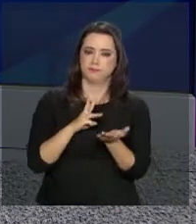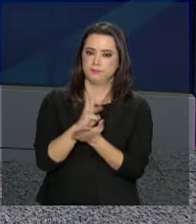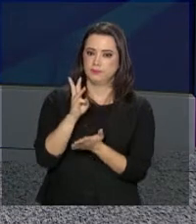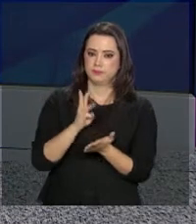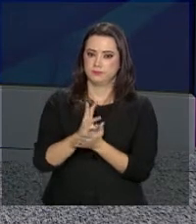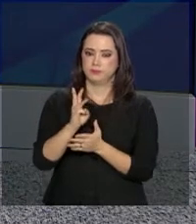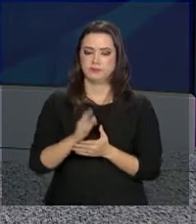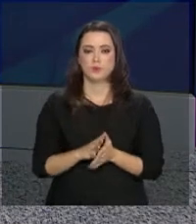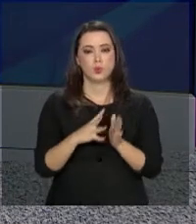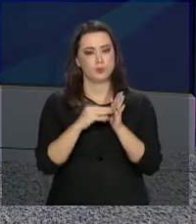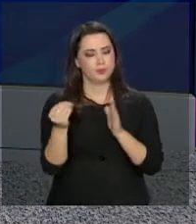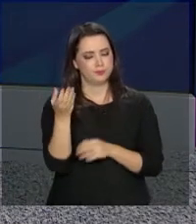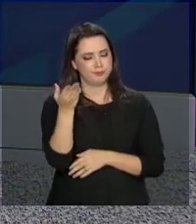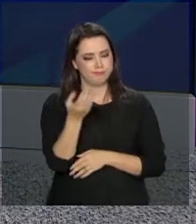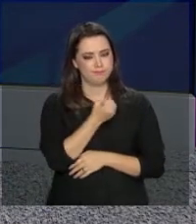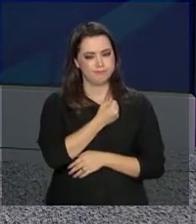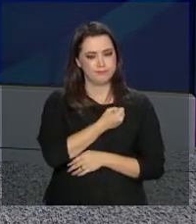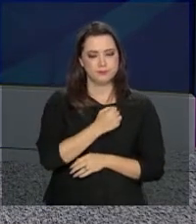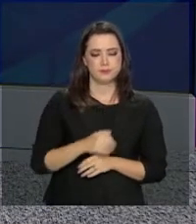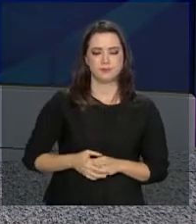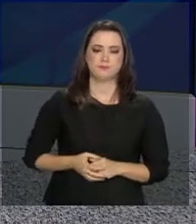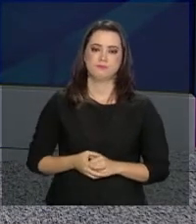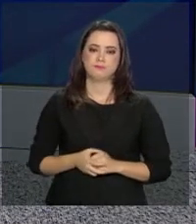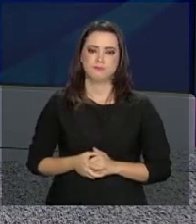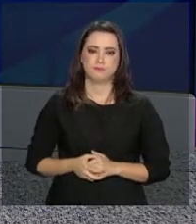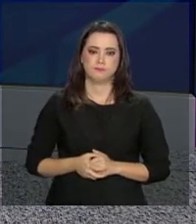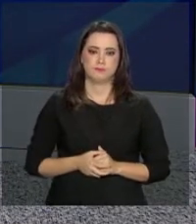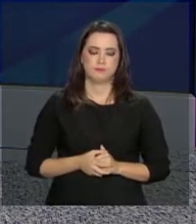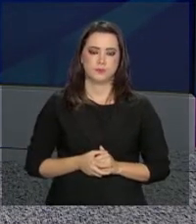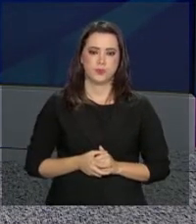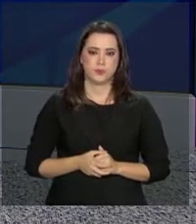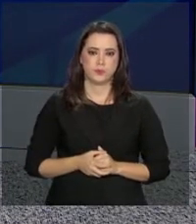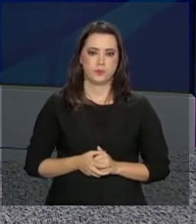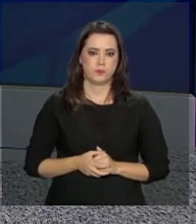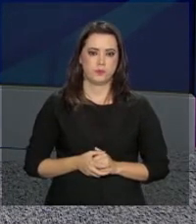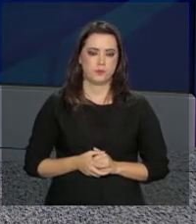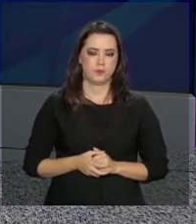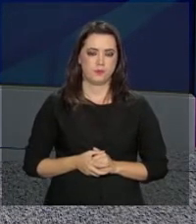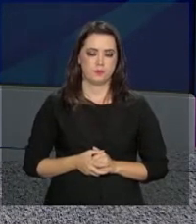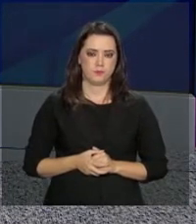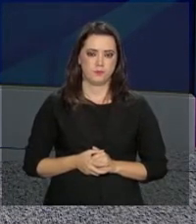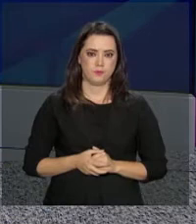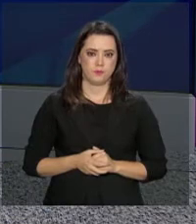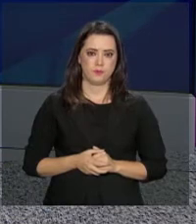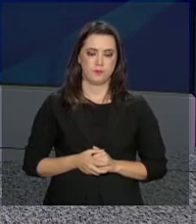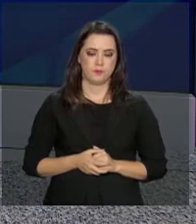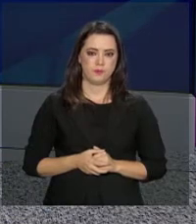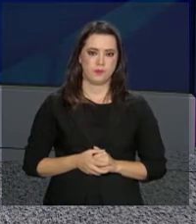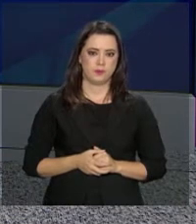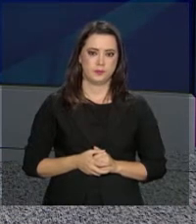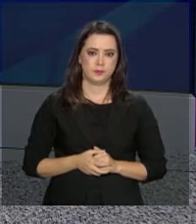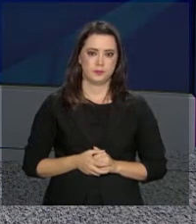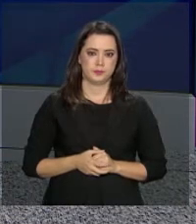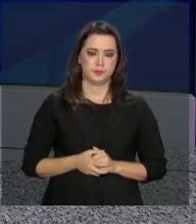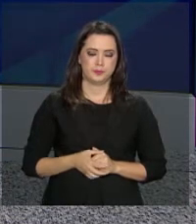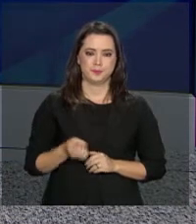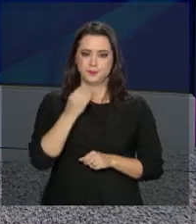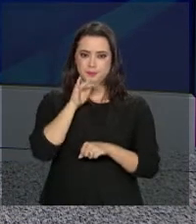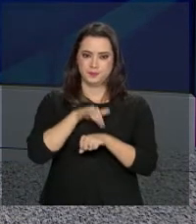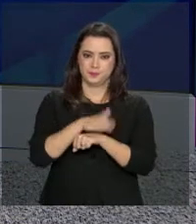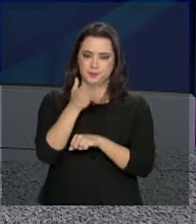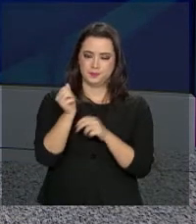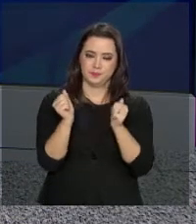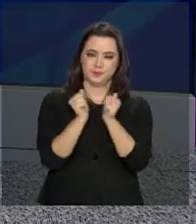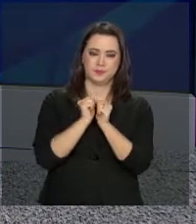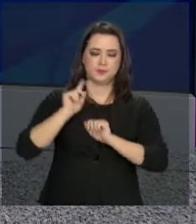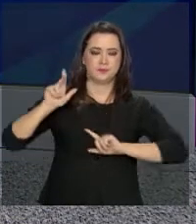o nosso whatsapp anote o número 611 99 86 78 78 7 uma boa noite pra